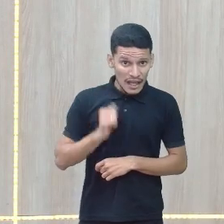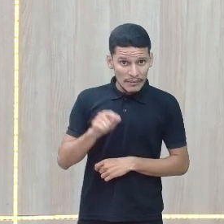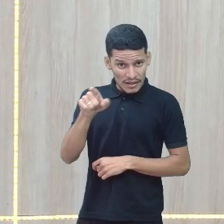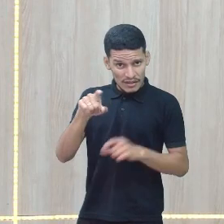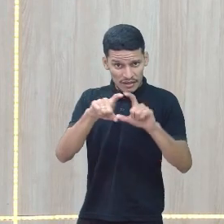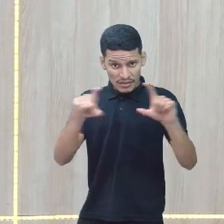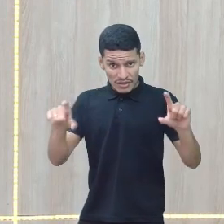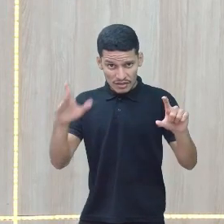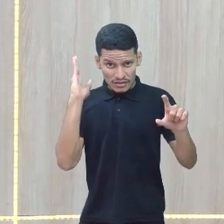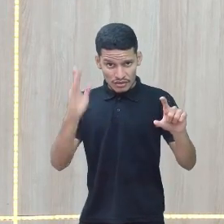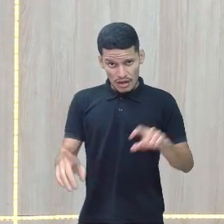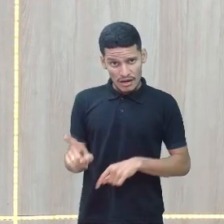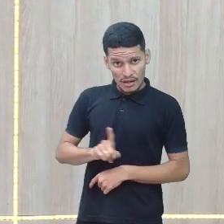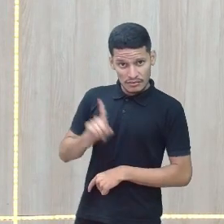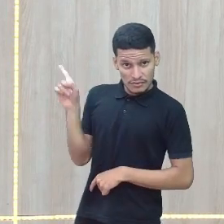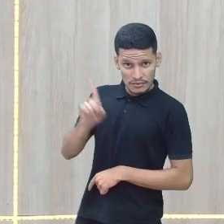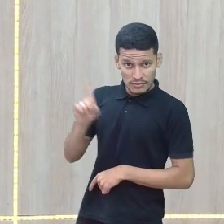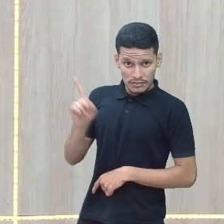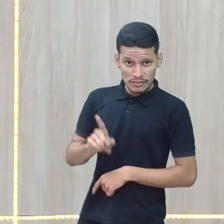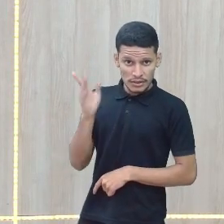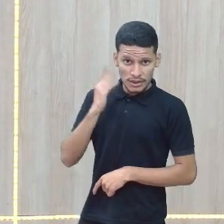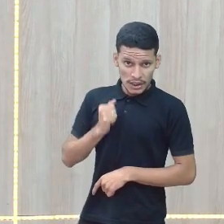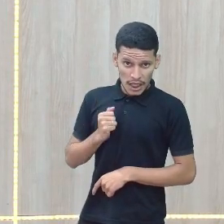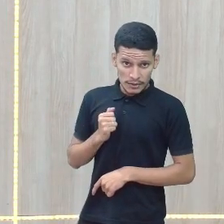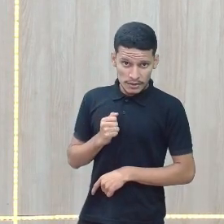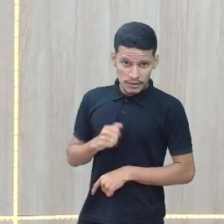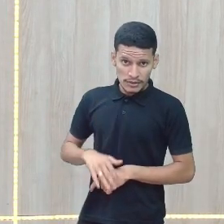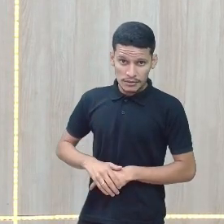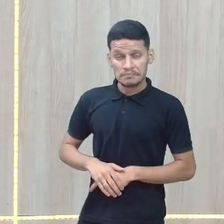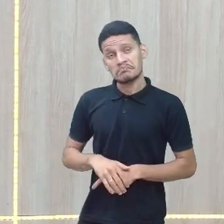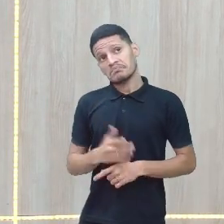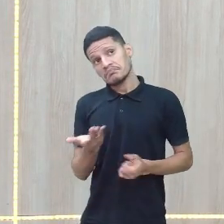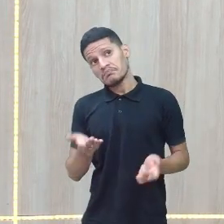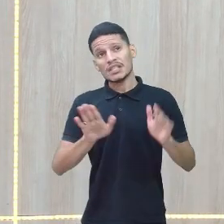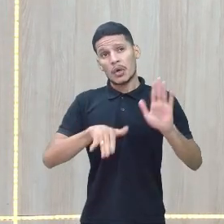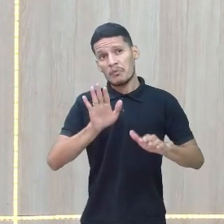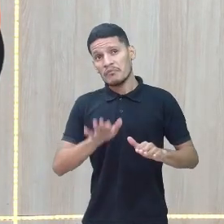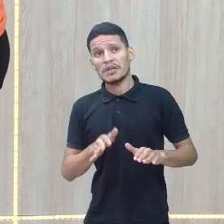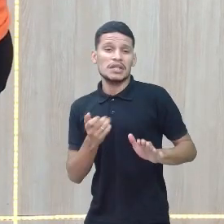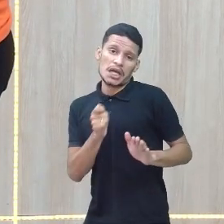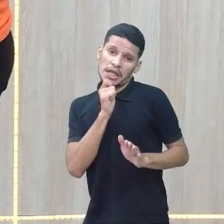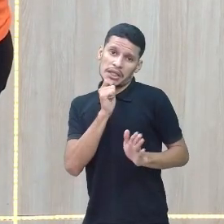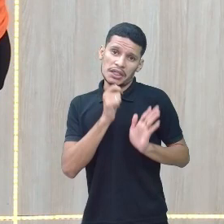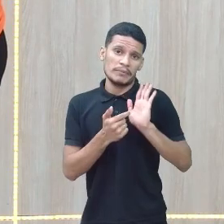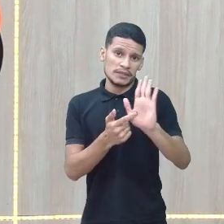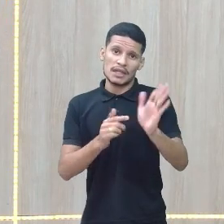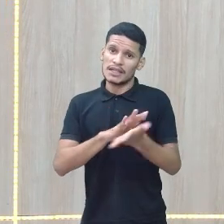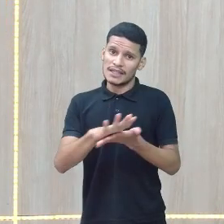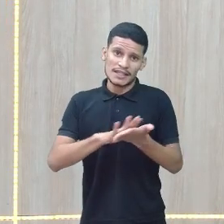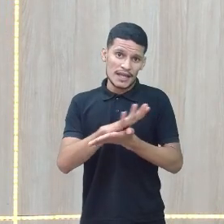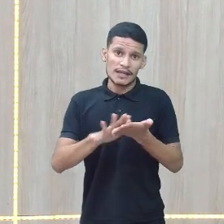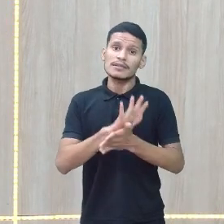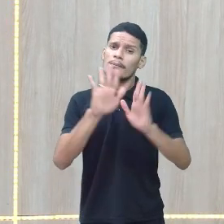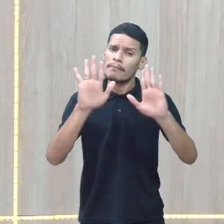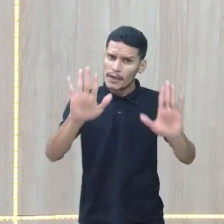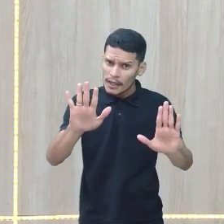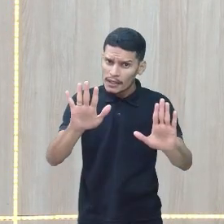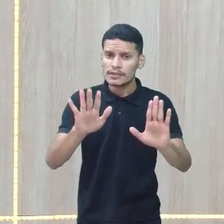oração subordinada adverbial? Talvez ela ainda não tenha sido apresentada para vocês e não tem